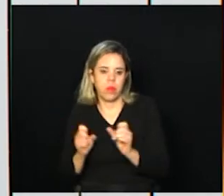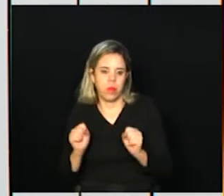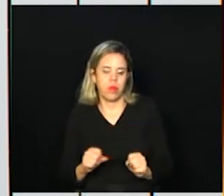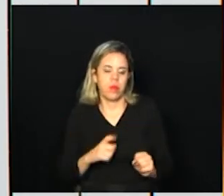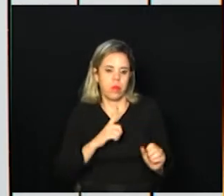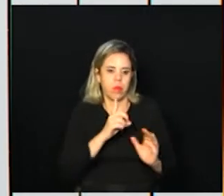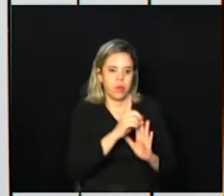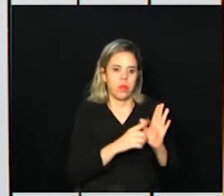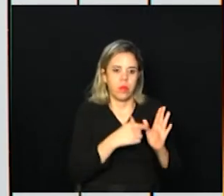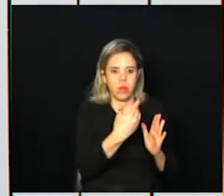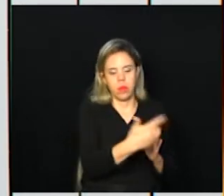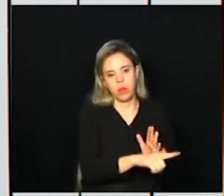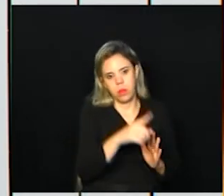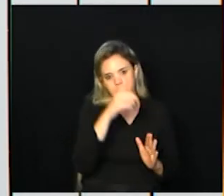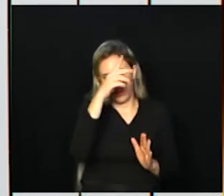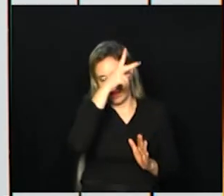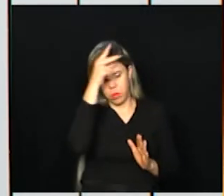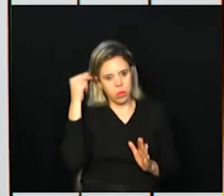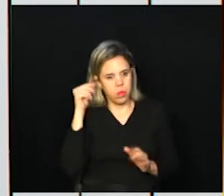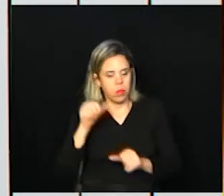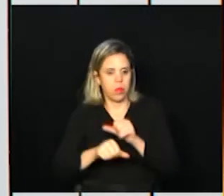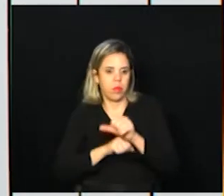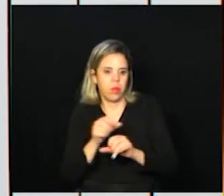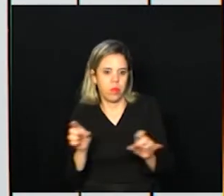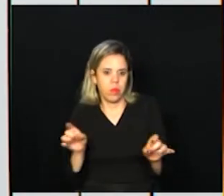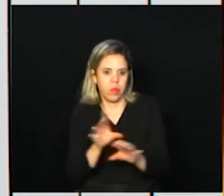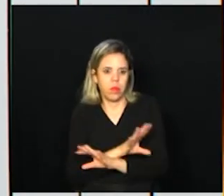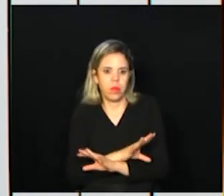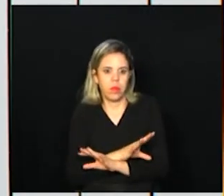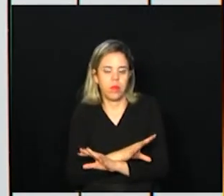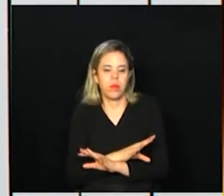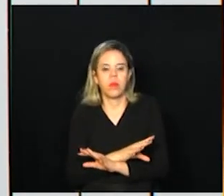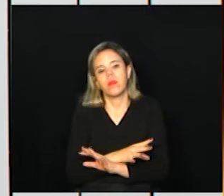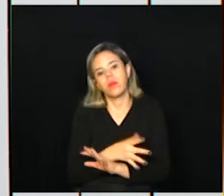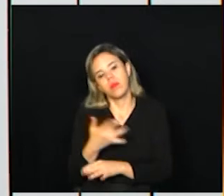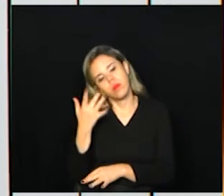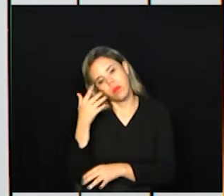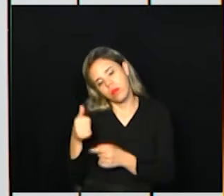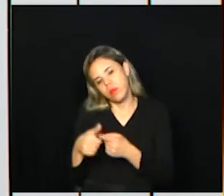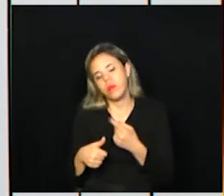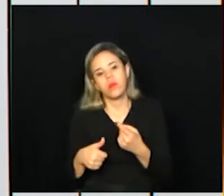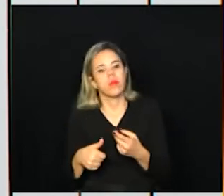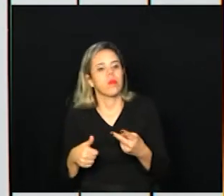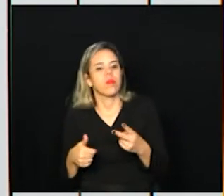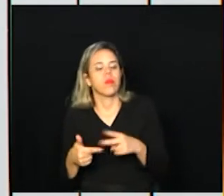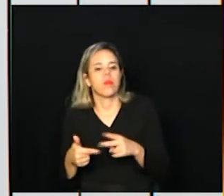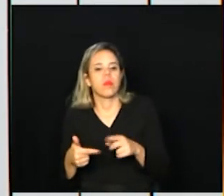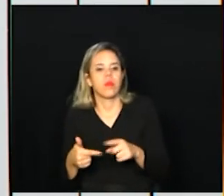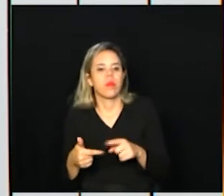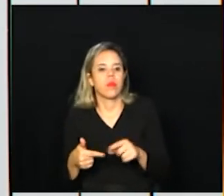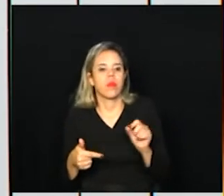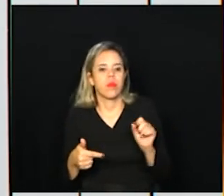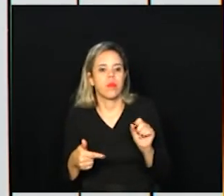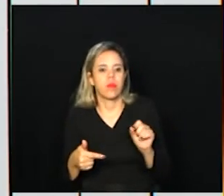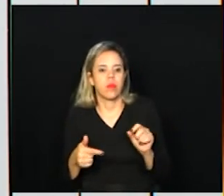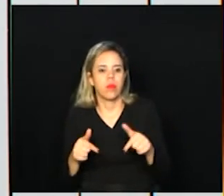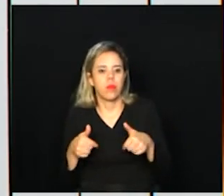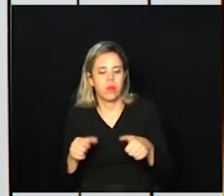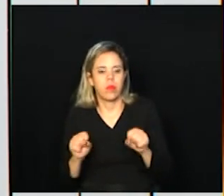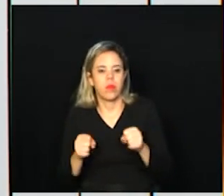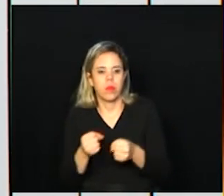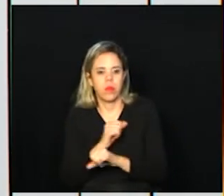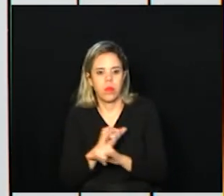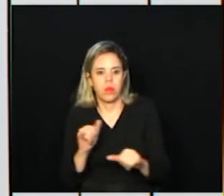próximo prefeito, por exemplo, que simplesmente acabe com ele. Então, acho que esse é o primeiro ponto. O segundo ponto, que é reforçando o que a